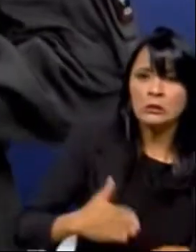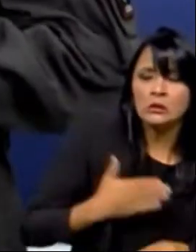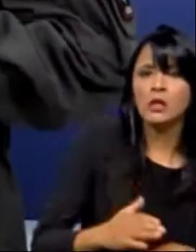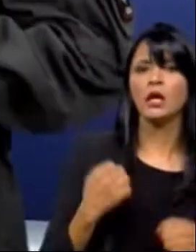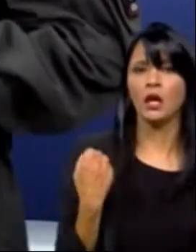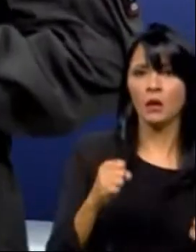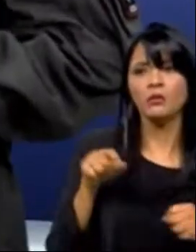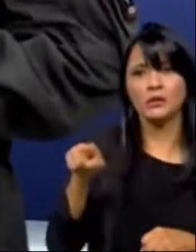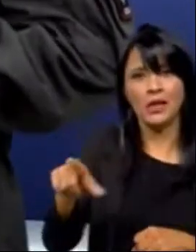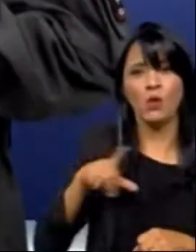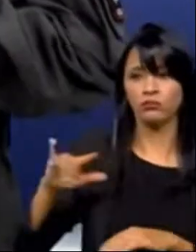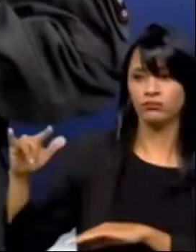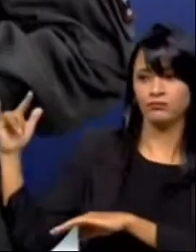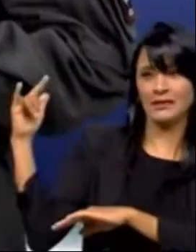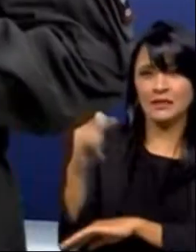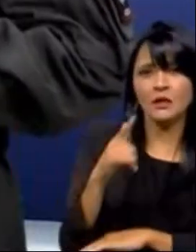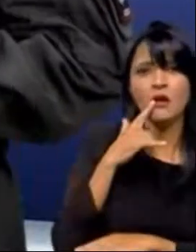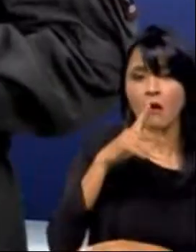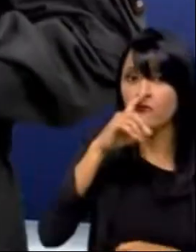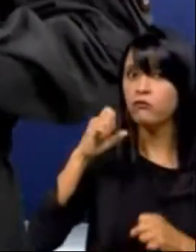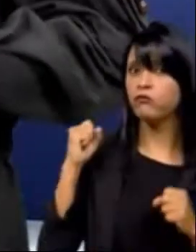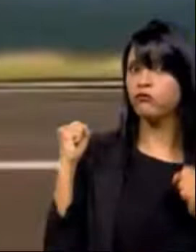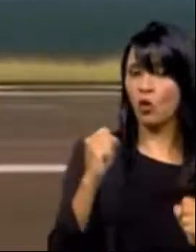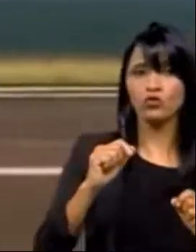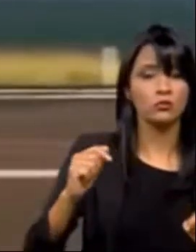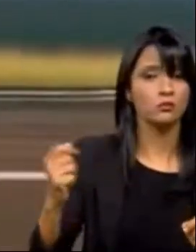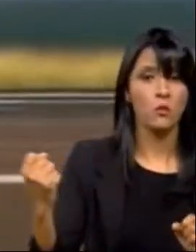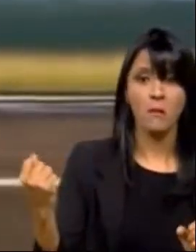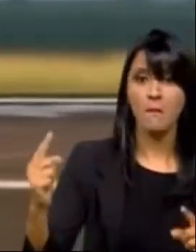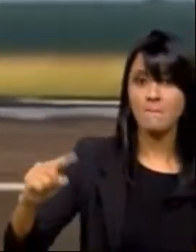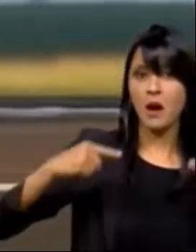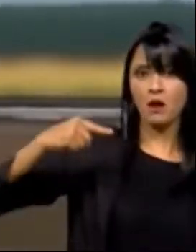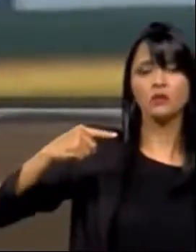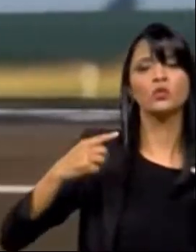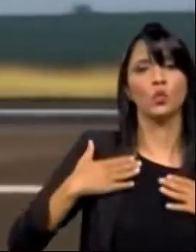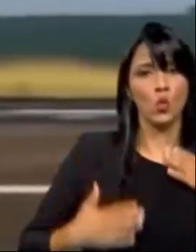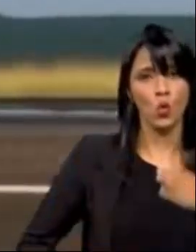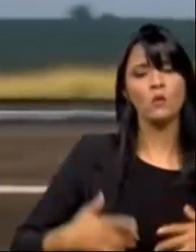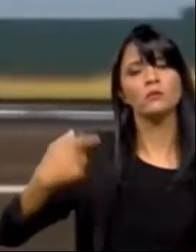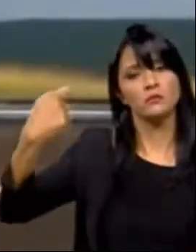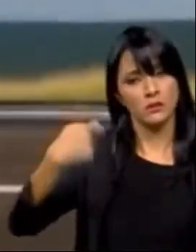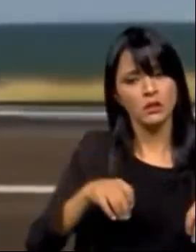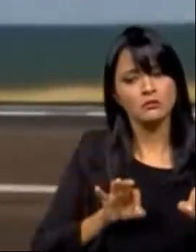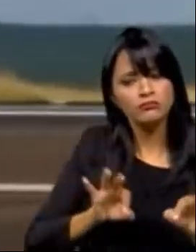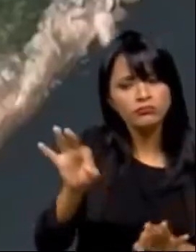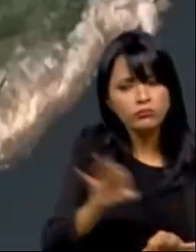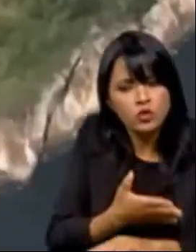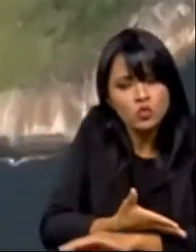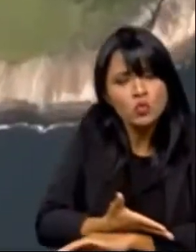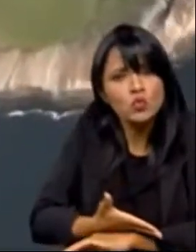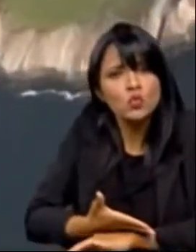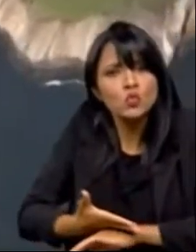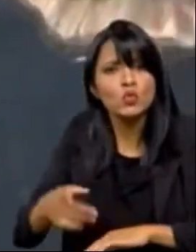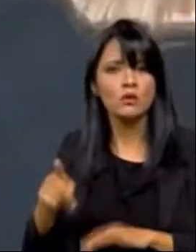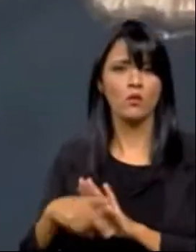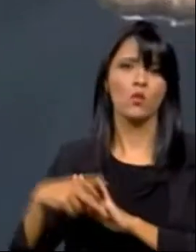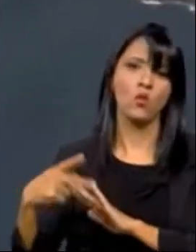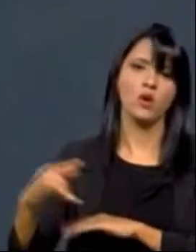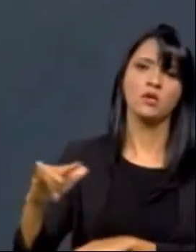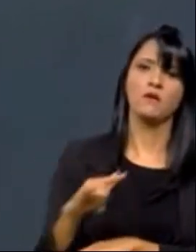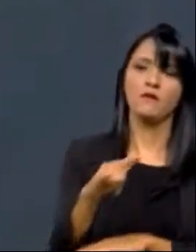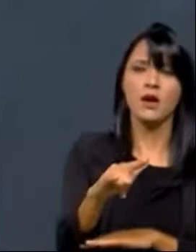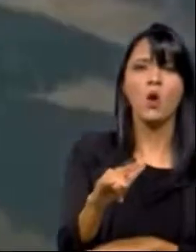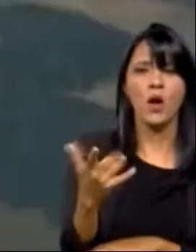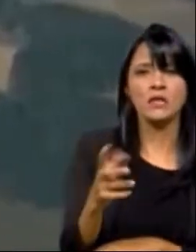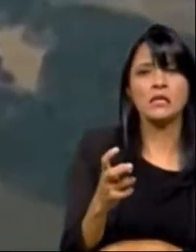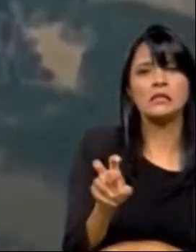né? Então tem um efeito muito forte no corpo do piloto e ele vai ter a oportunidade de se ambientar e se acostumar com esses sistemas ao longo dessas 50